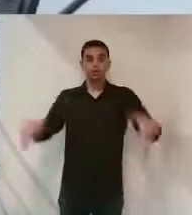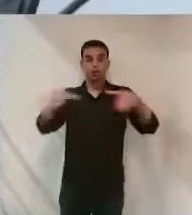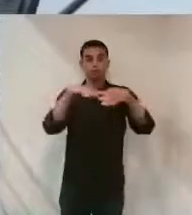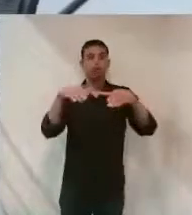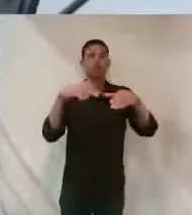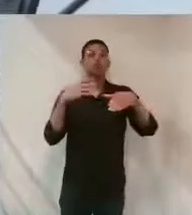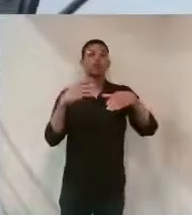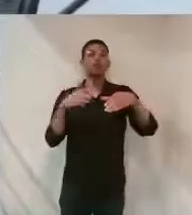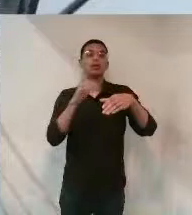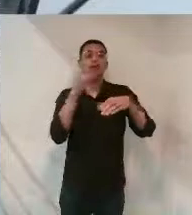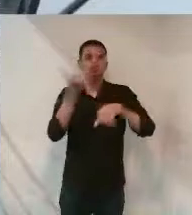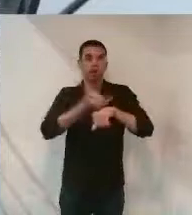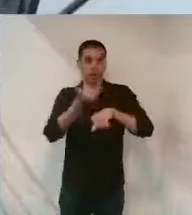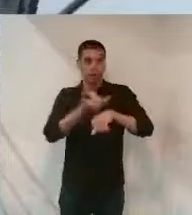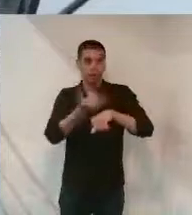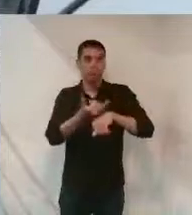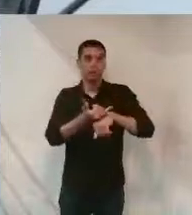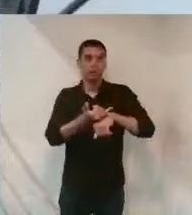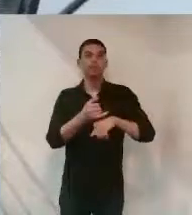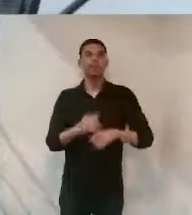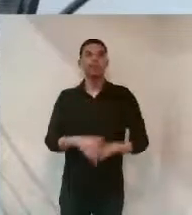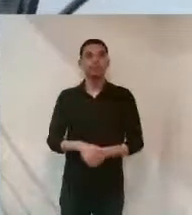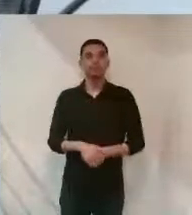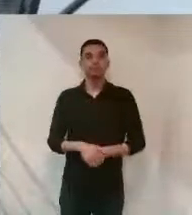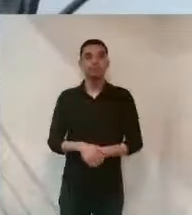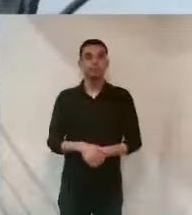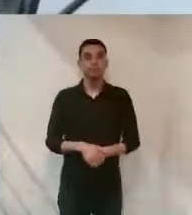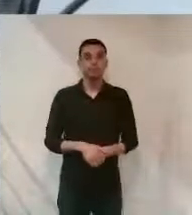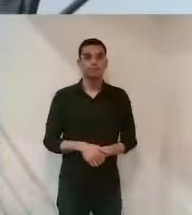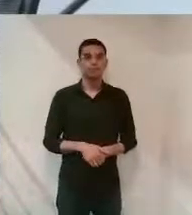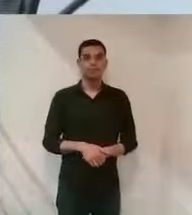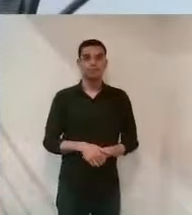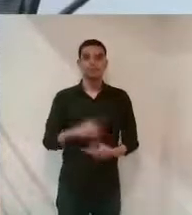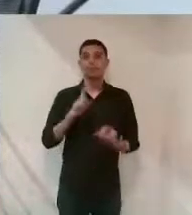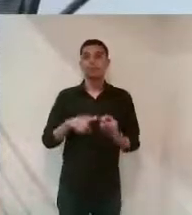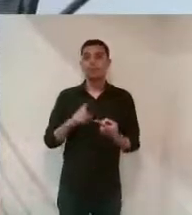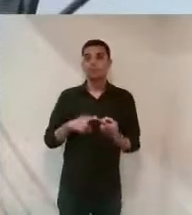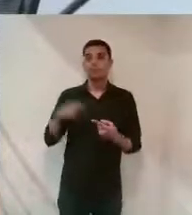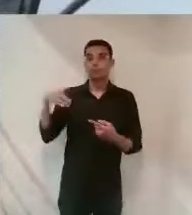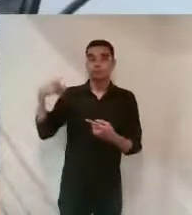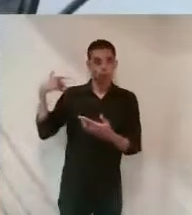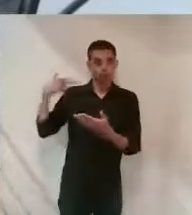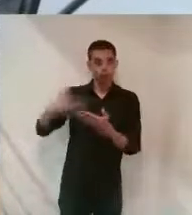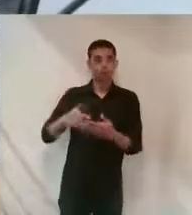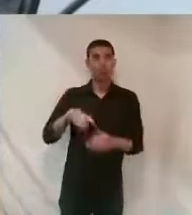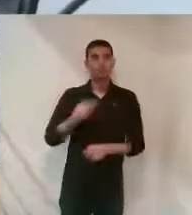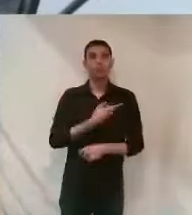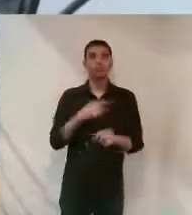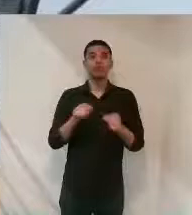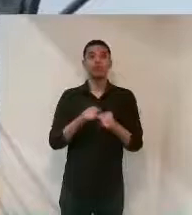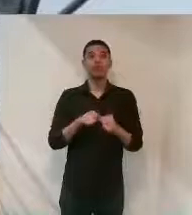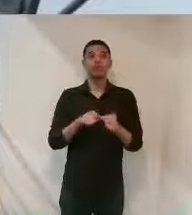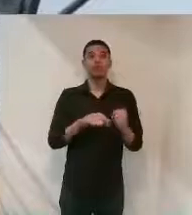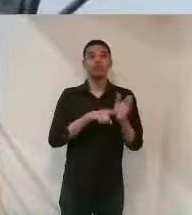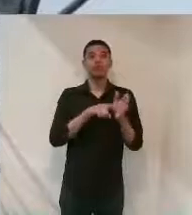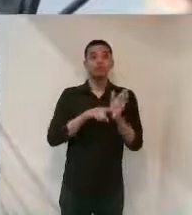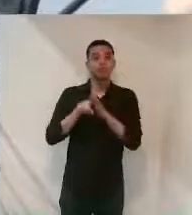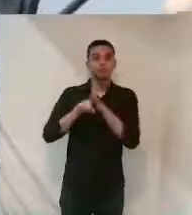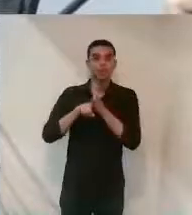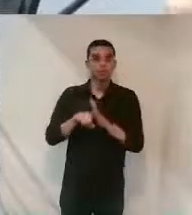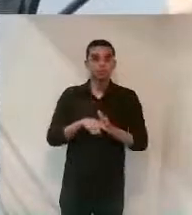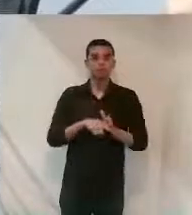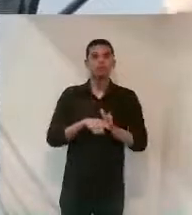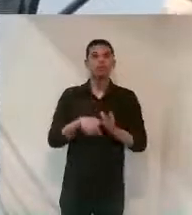desse ano, então, o decreto do Recicla Mais, e mais recentemente está em consulta pública uma minuta de decreto para